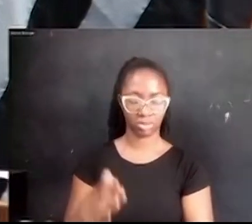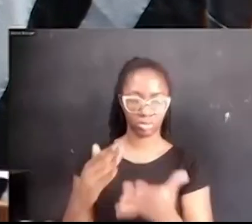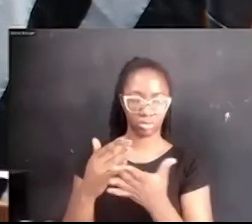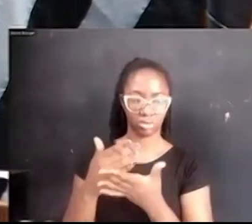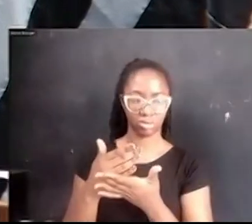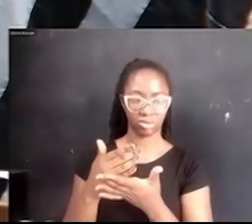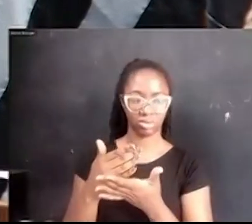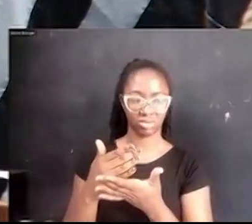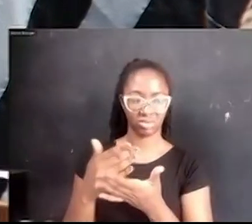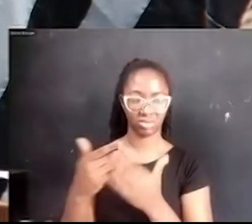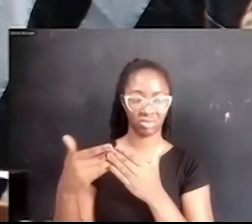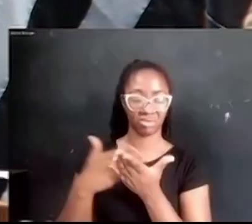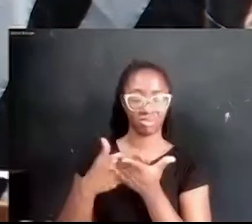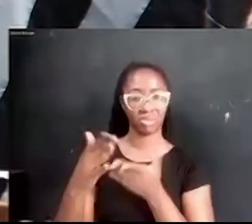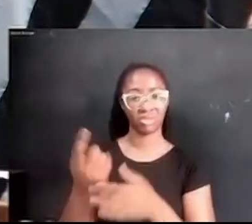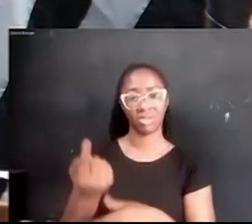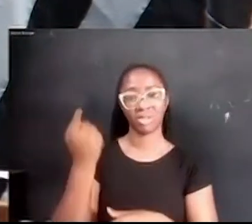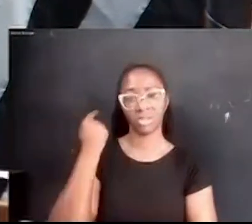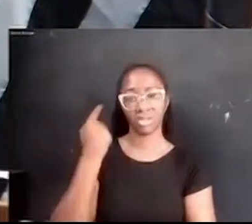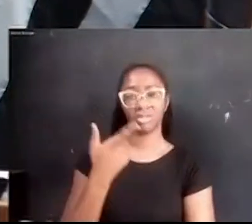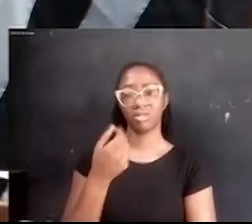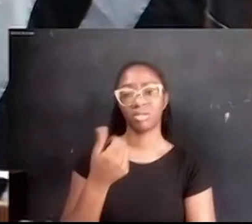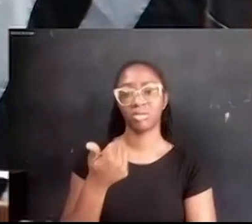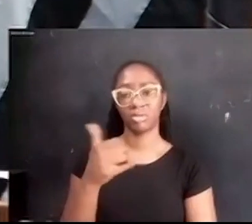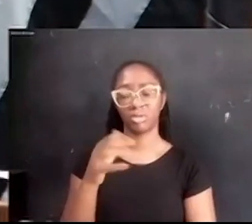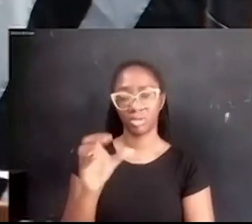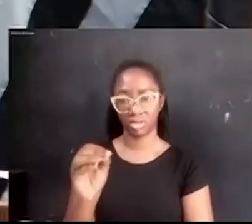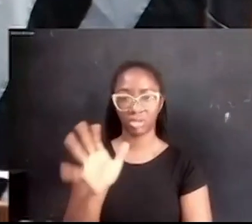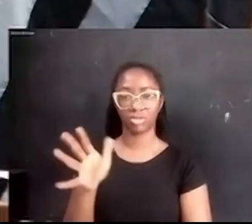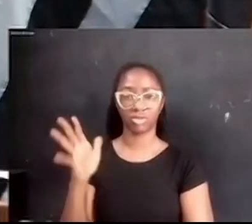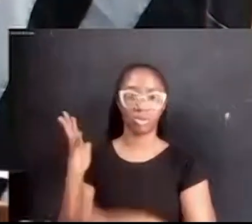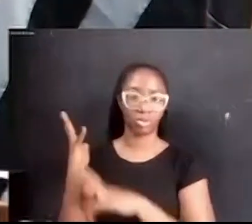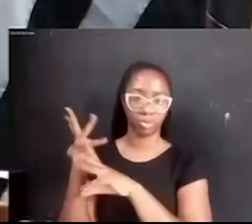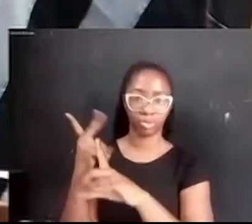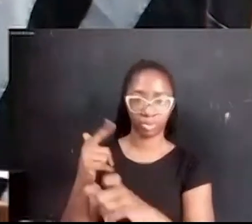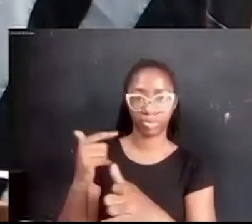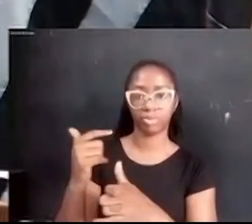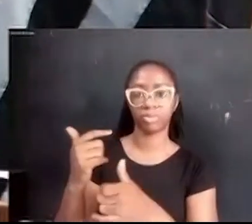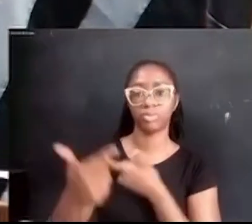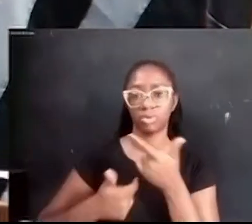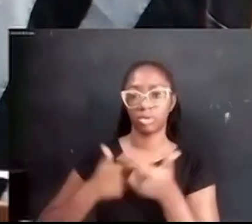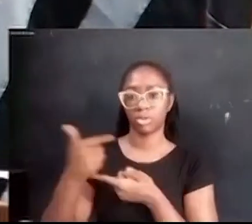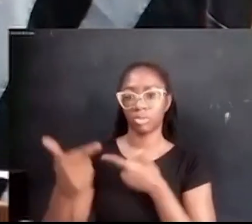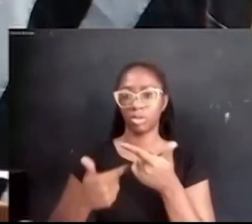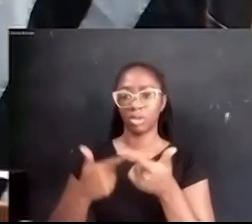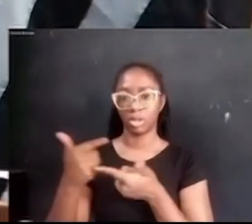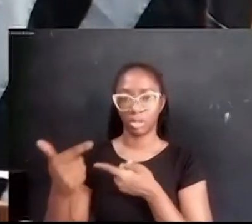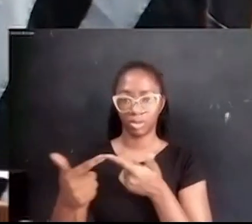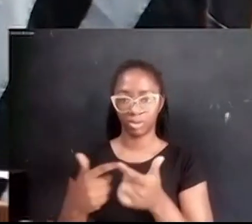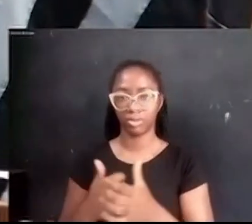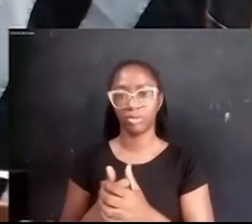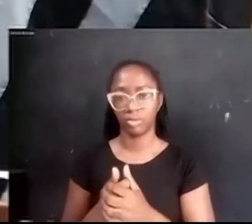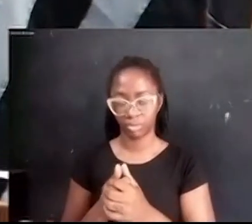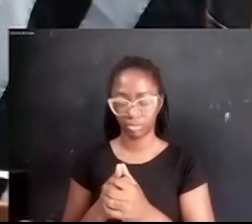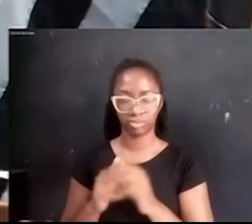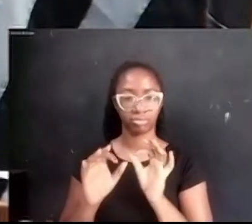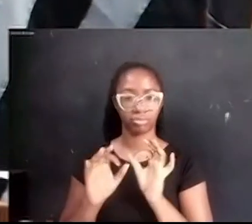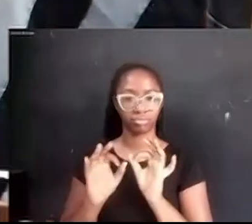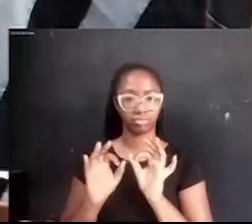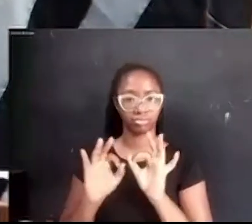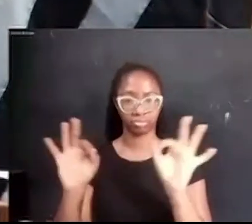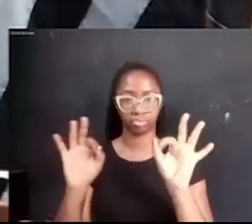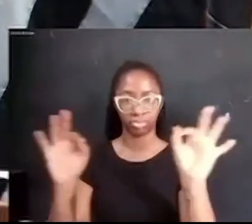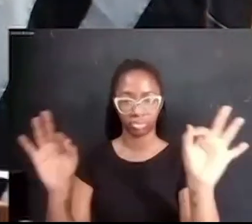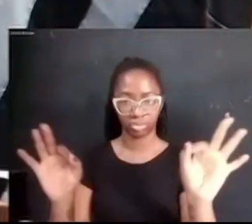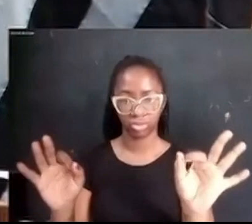2010, portanto, uma carreira já longeva. É membro do Instituto Universitaire de France desde